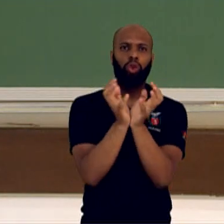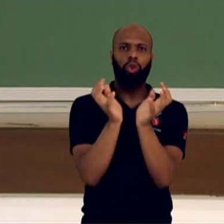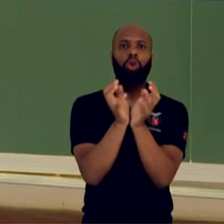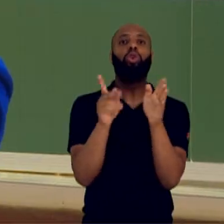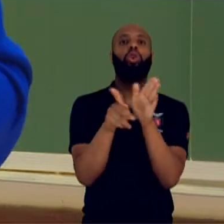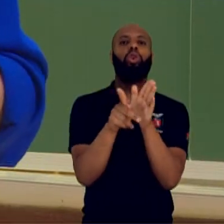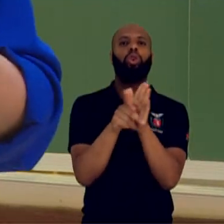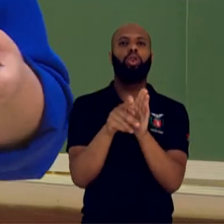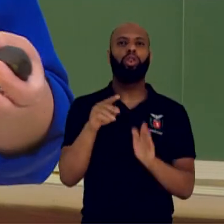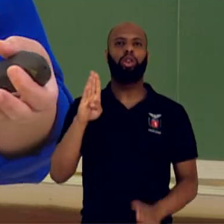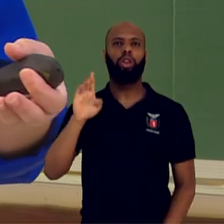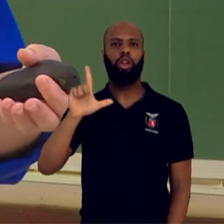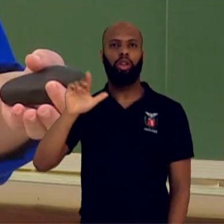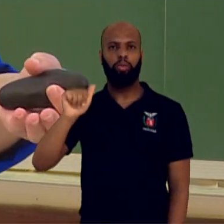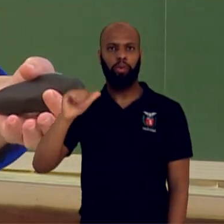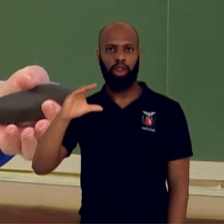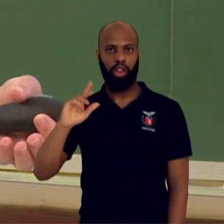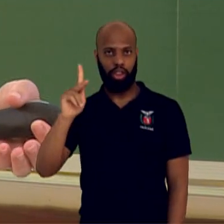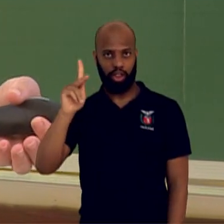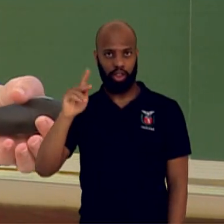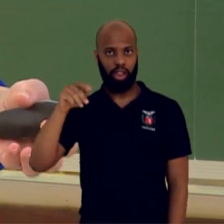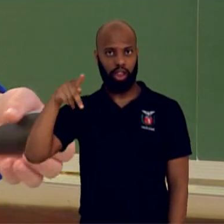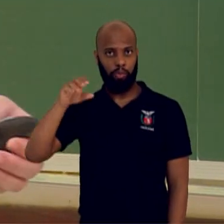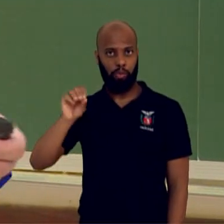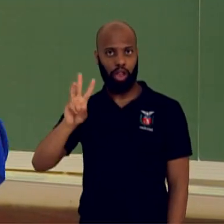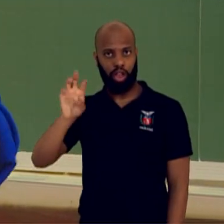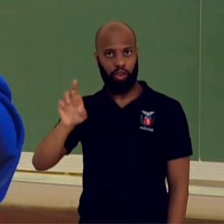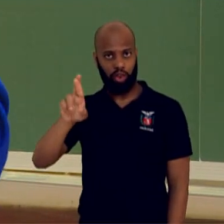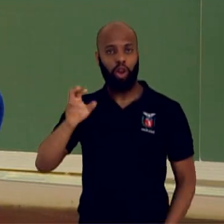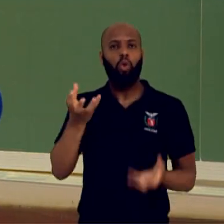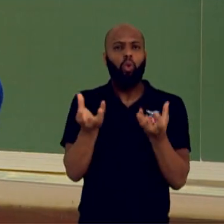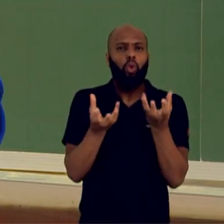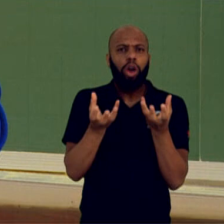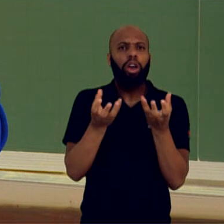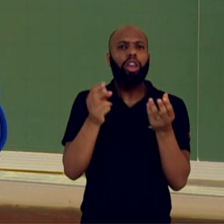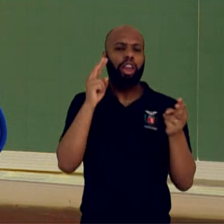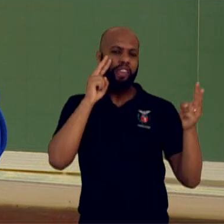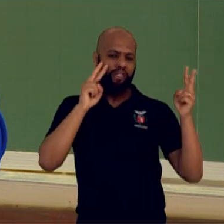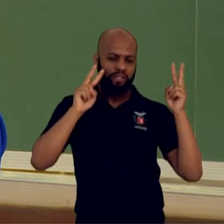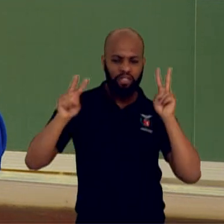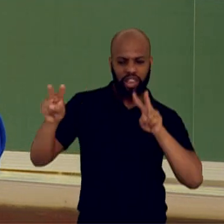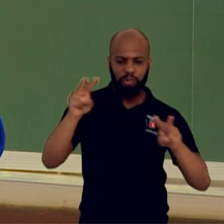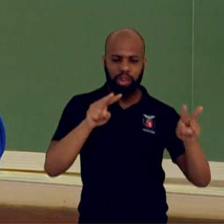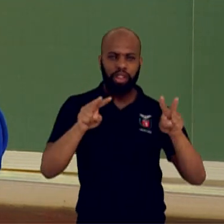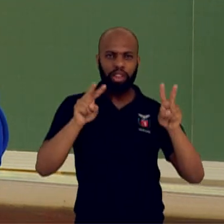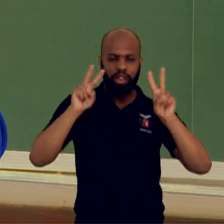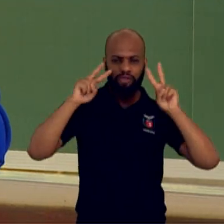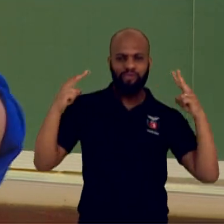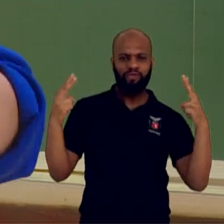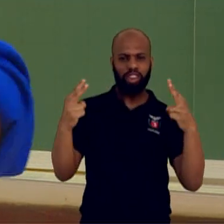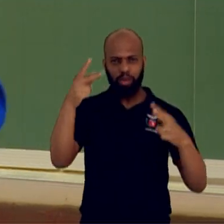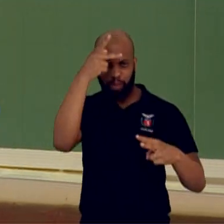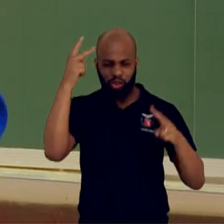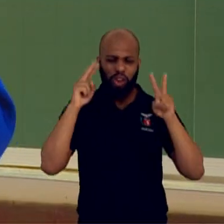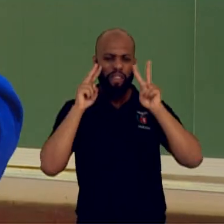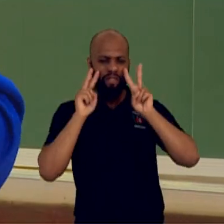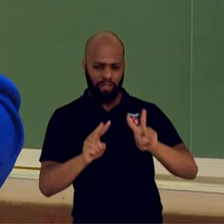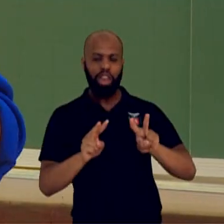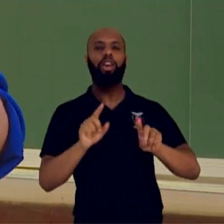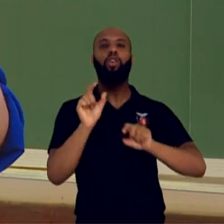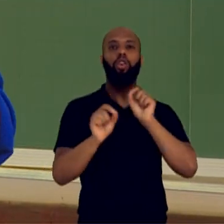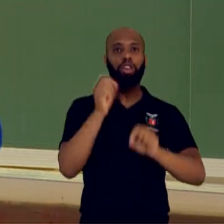dar visibilidade a cultura negra, né? A cultura afro aqui no Brasil, certo? Então, aí já